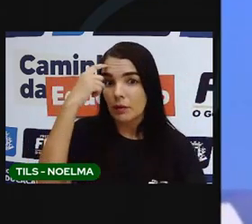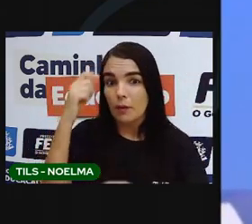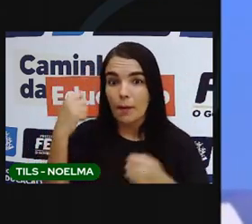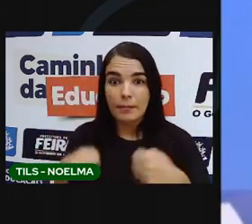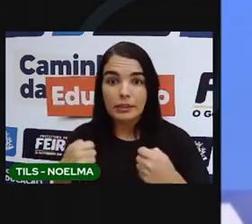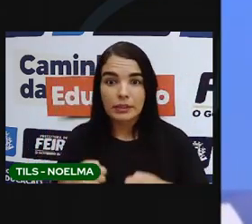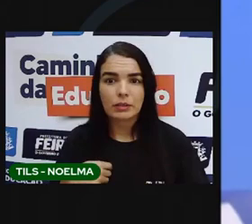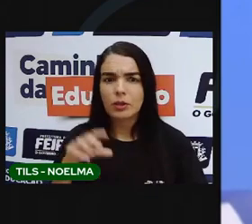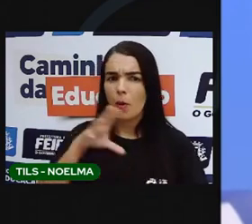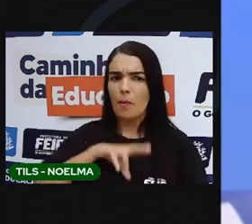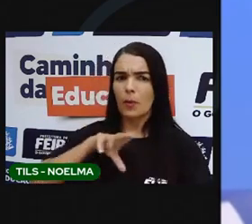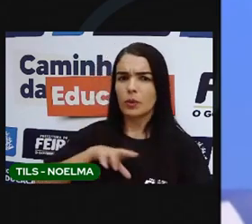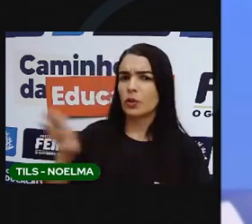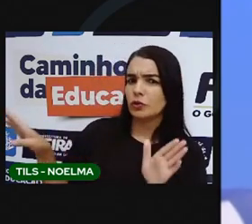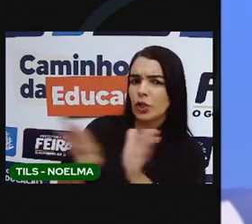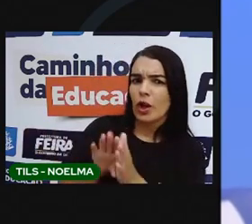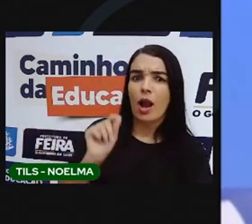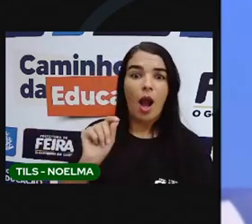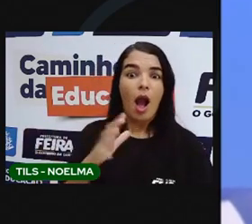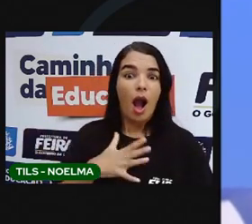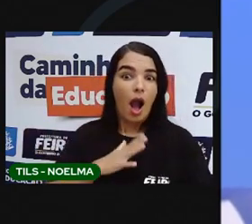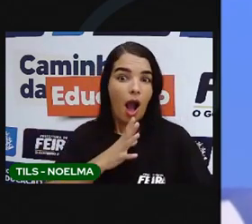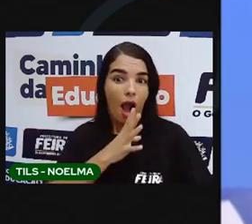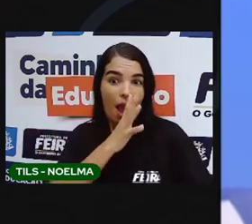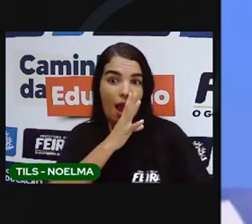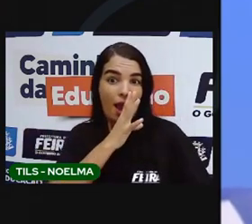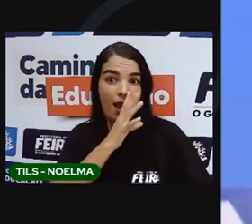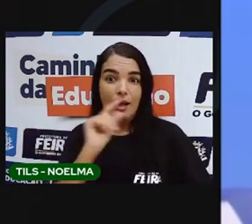quando chegaram aqui ó